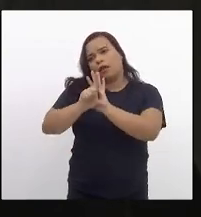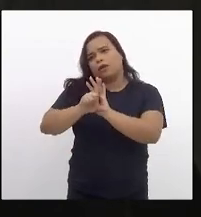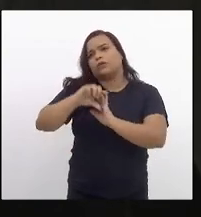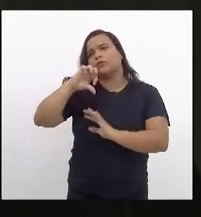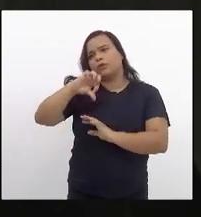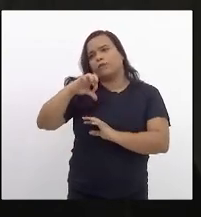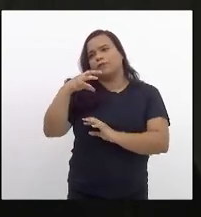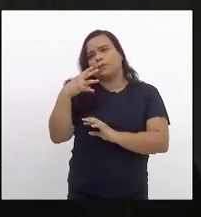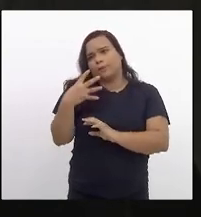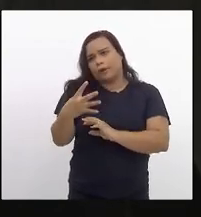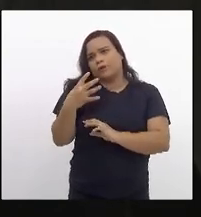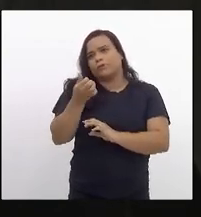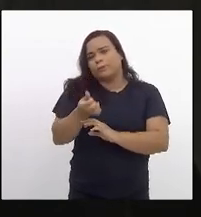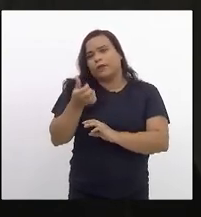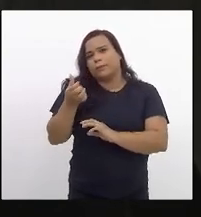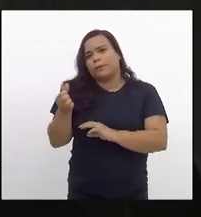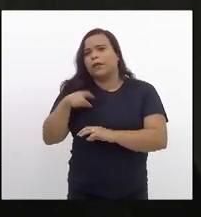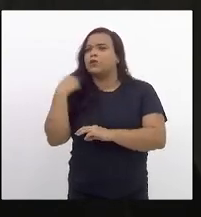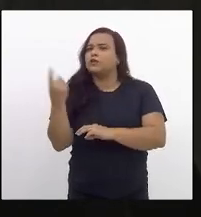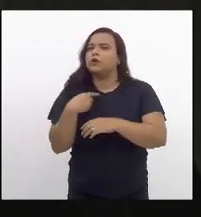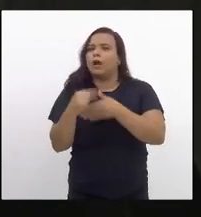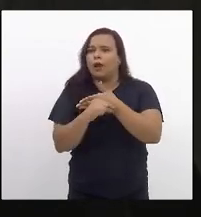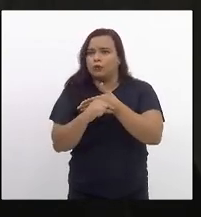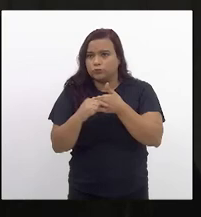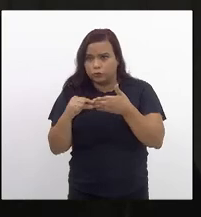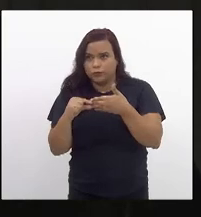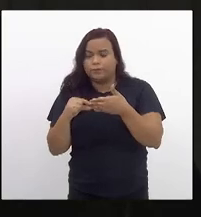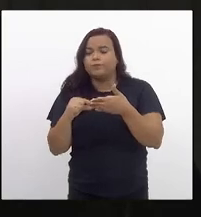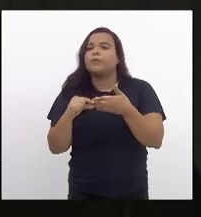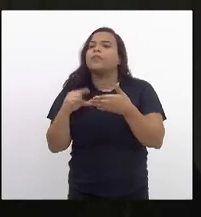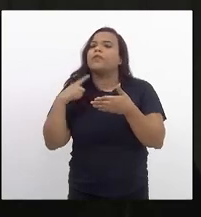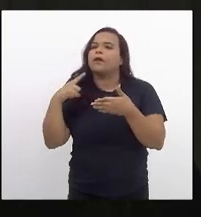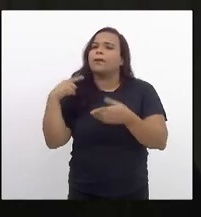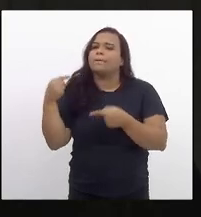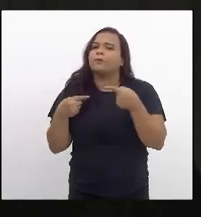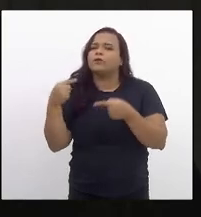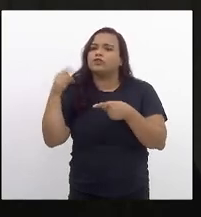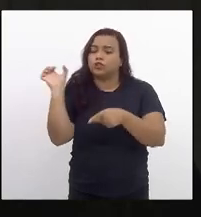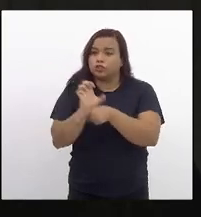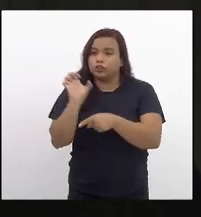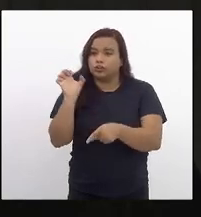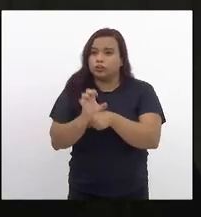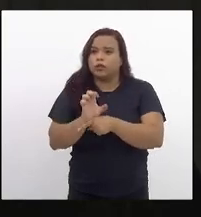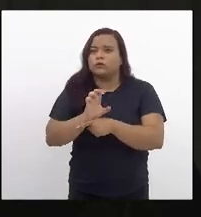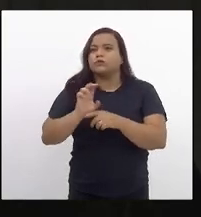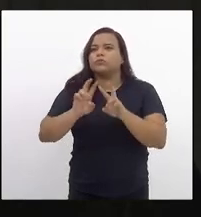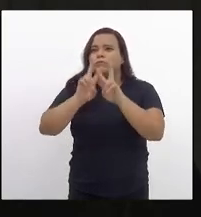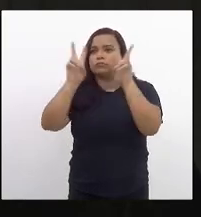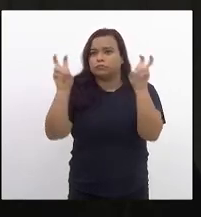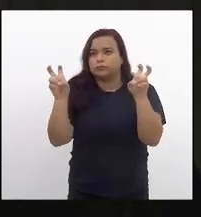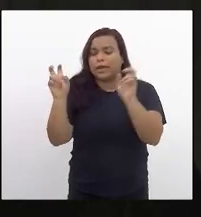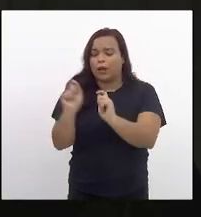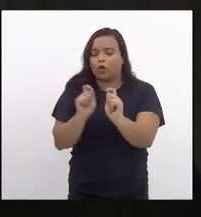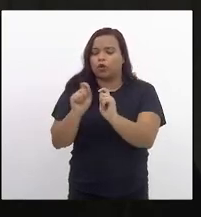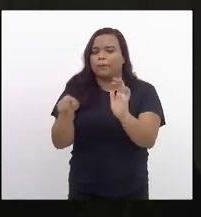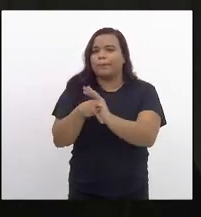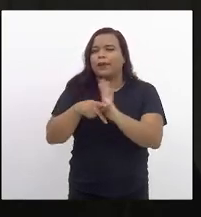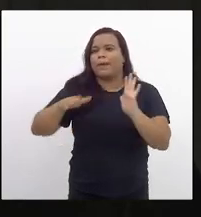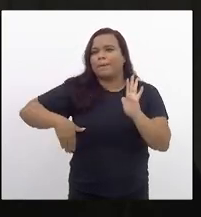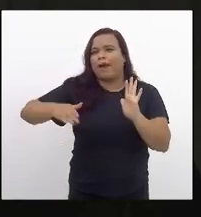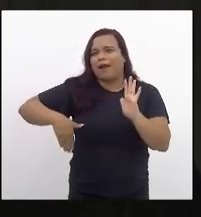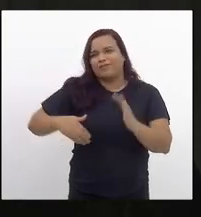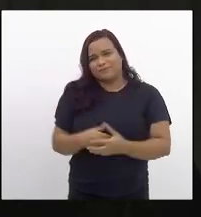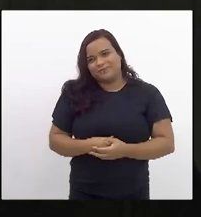de nossa autoria que dispõe sobre a política estadual em titular de economia do mar é